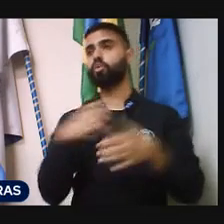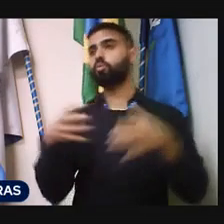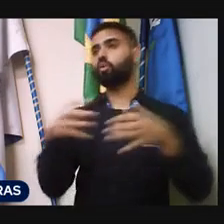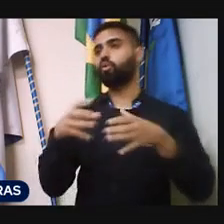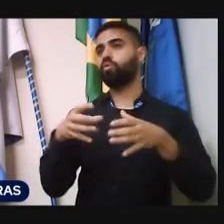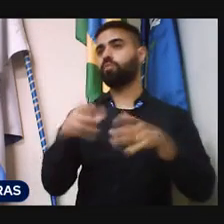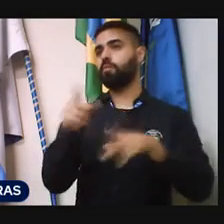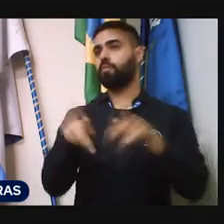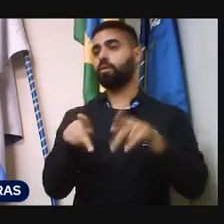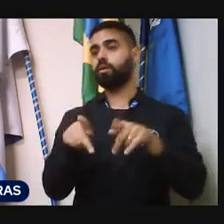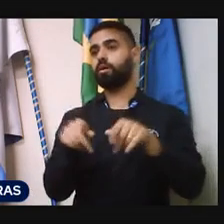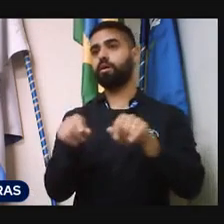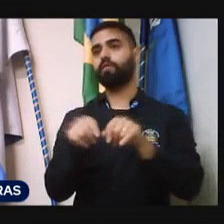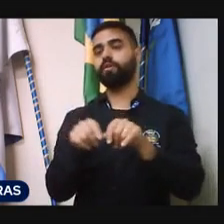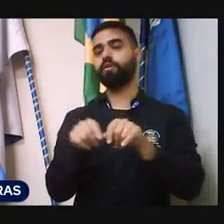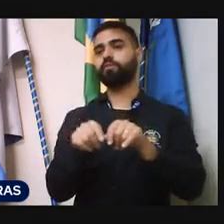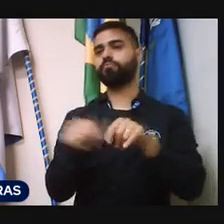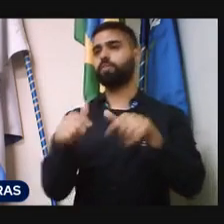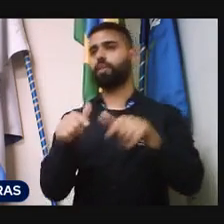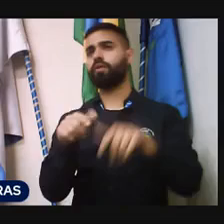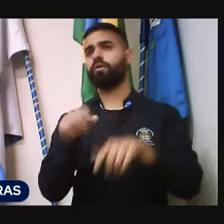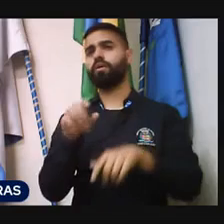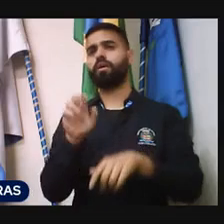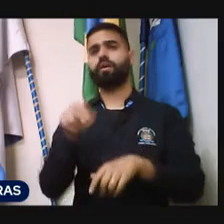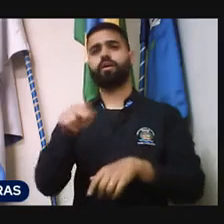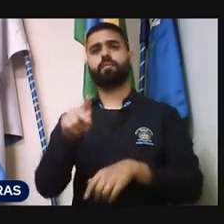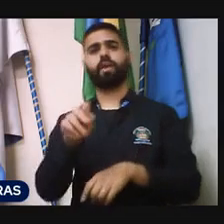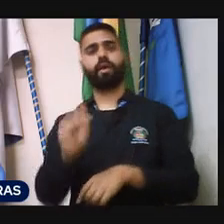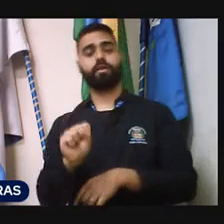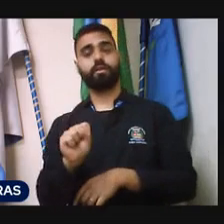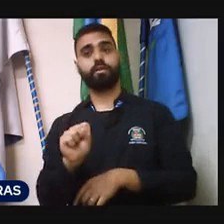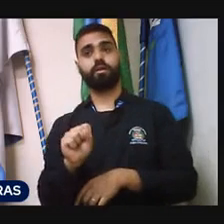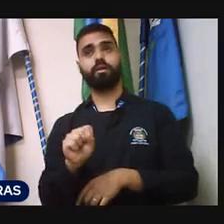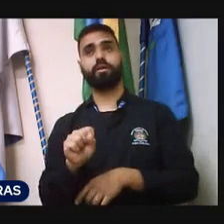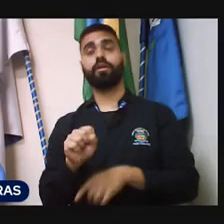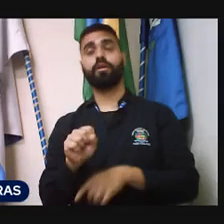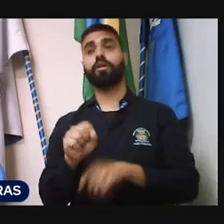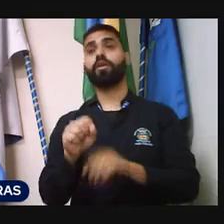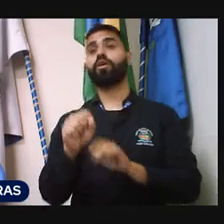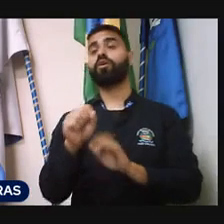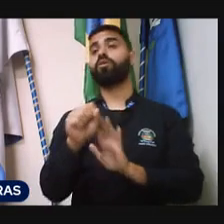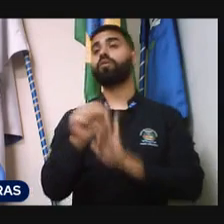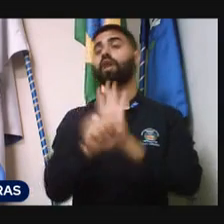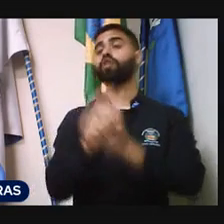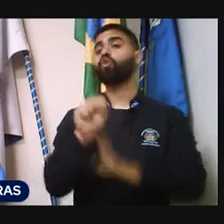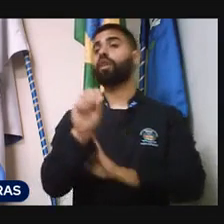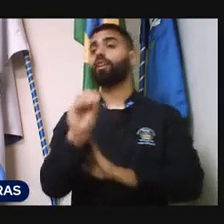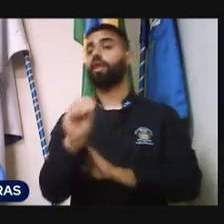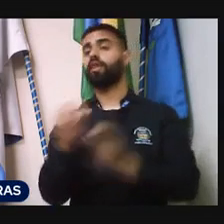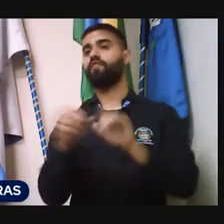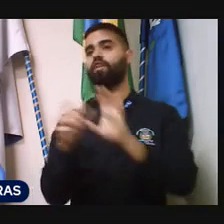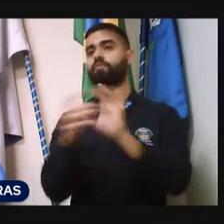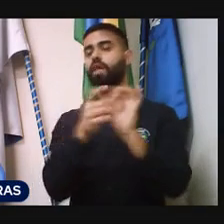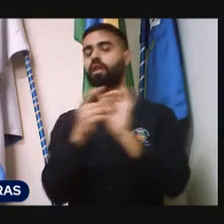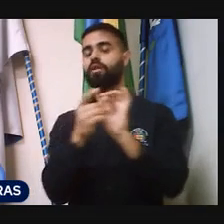prestava serviço e ns1 rural na década de 80 foi